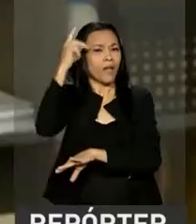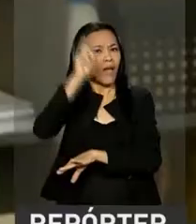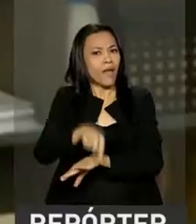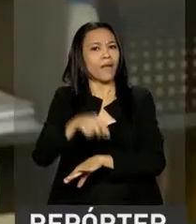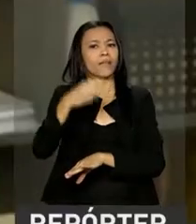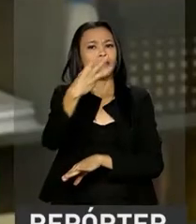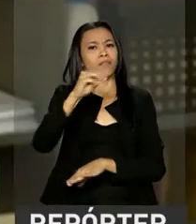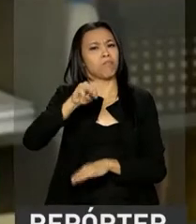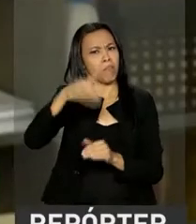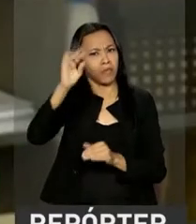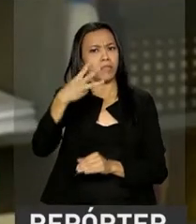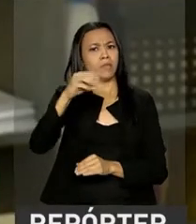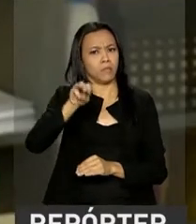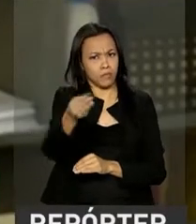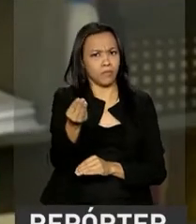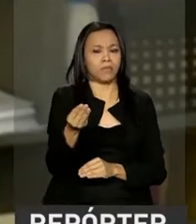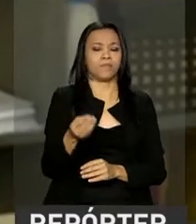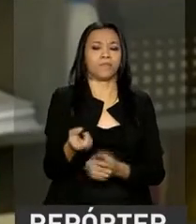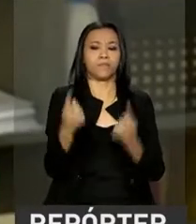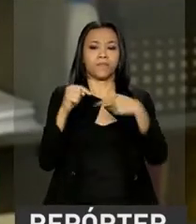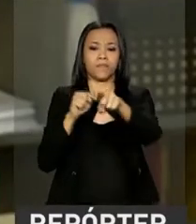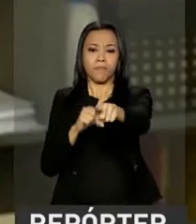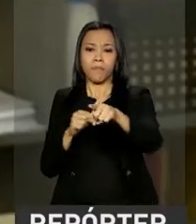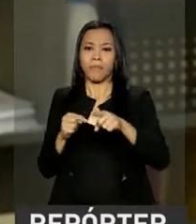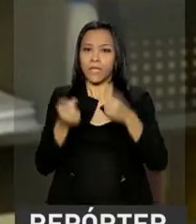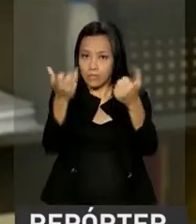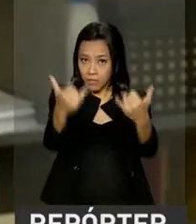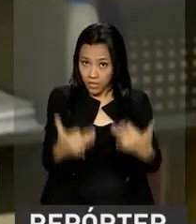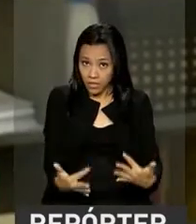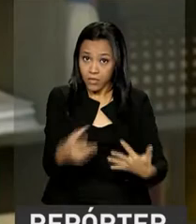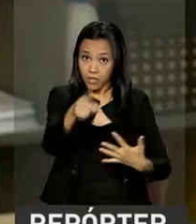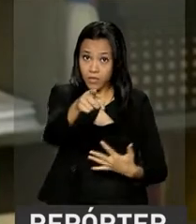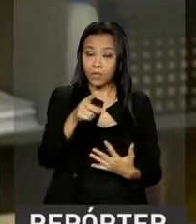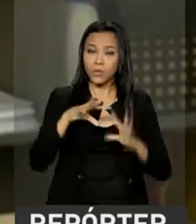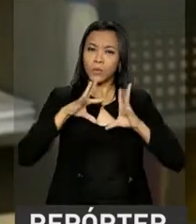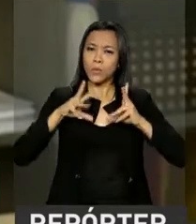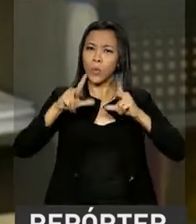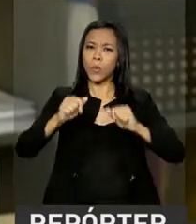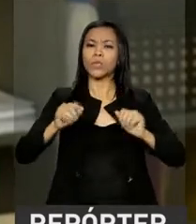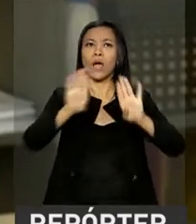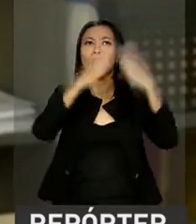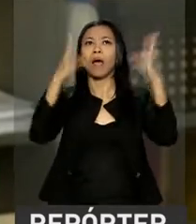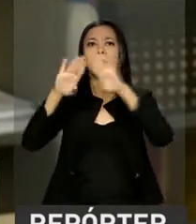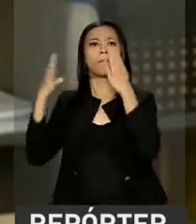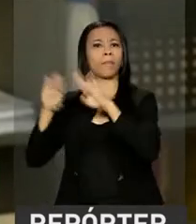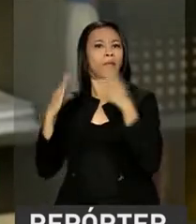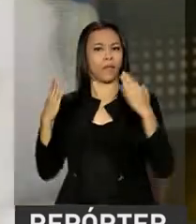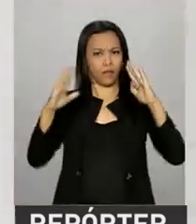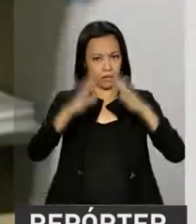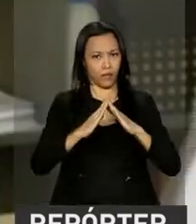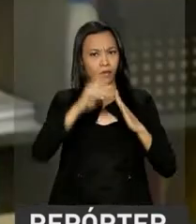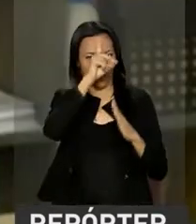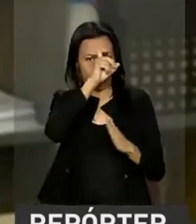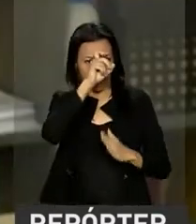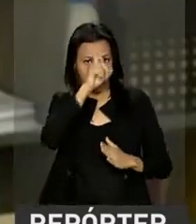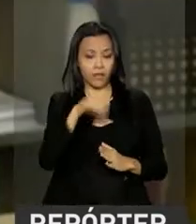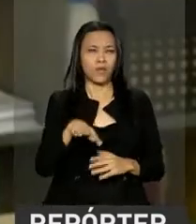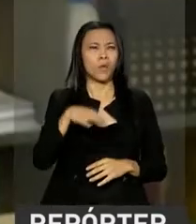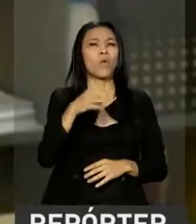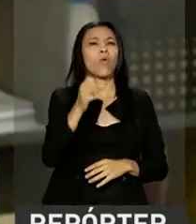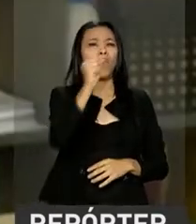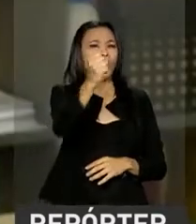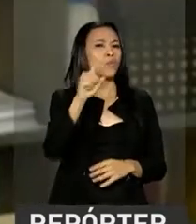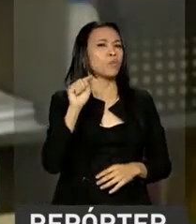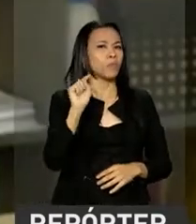mil a expectativa é que com todas as unidades abertas com cerca de 8 mil profissionais